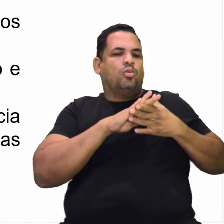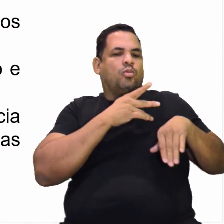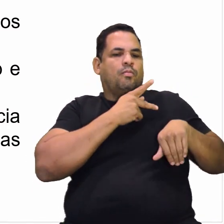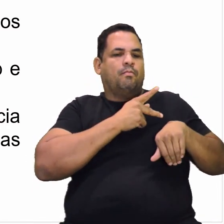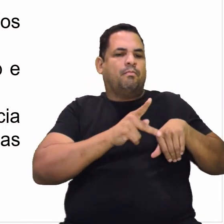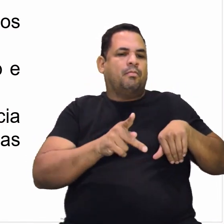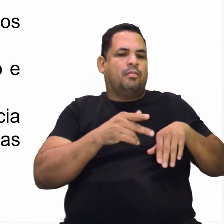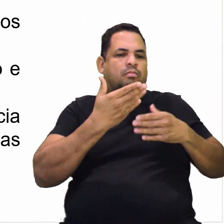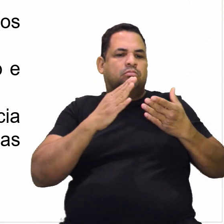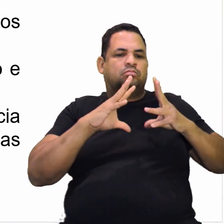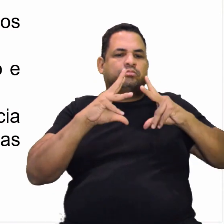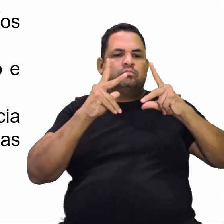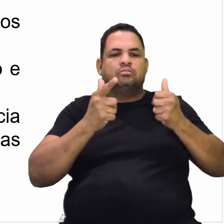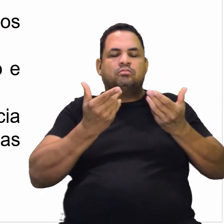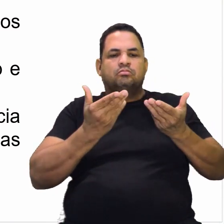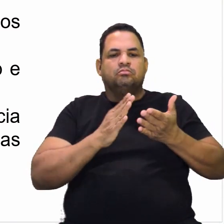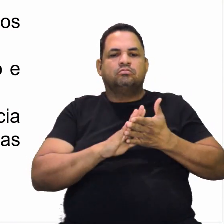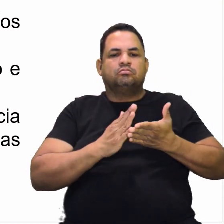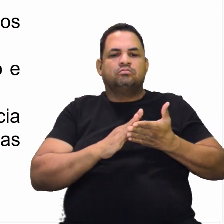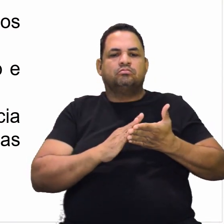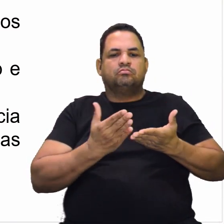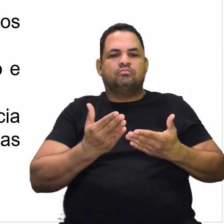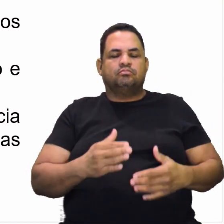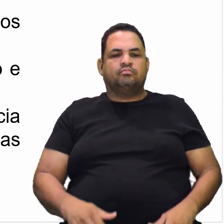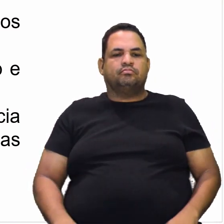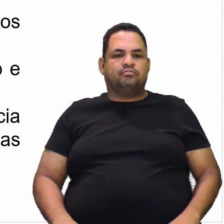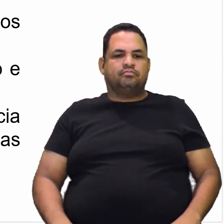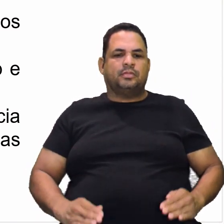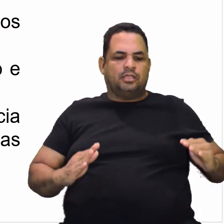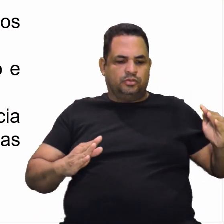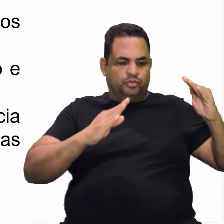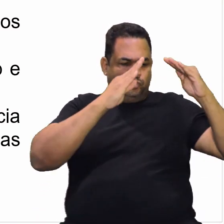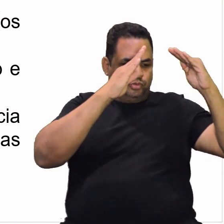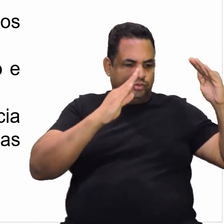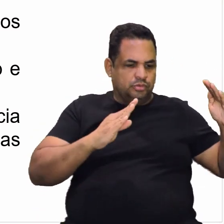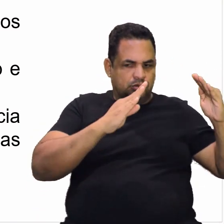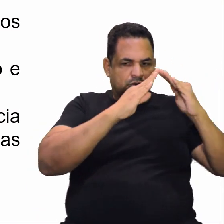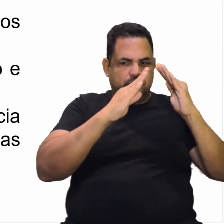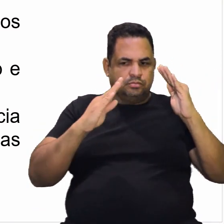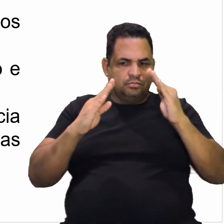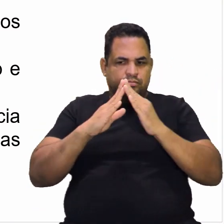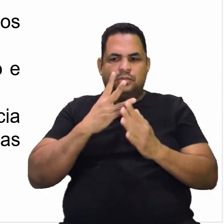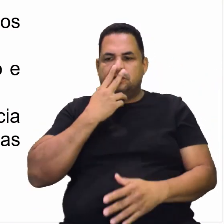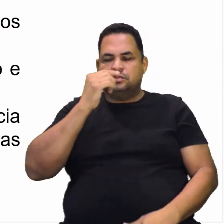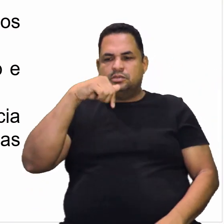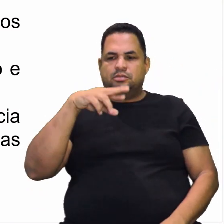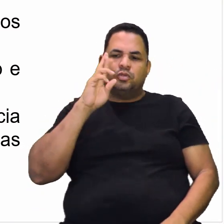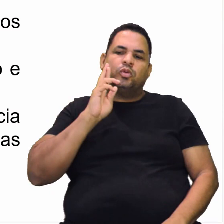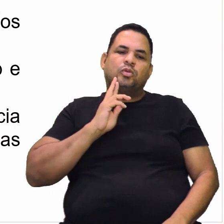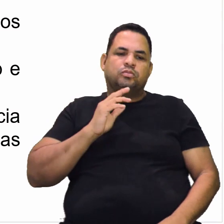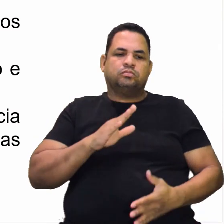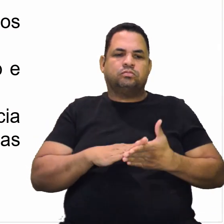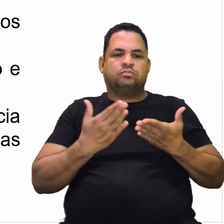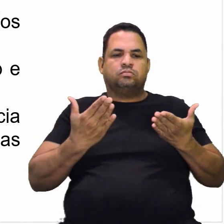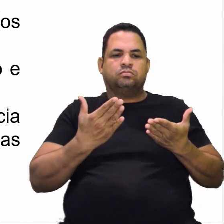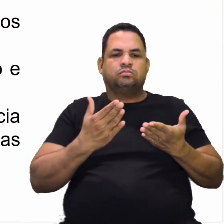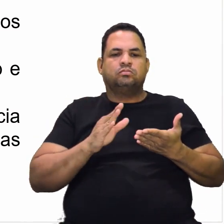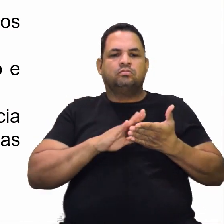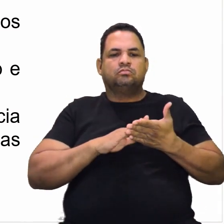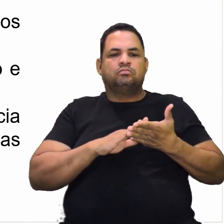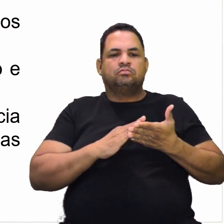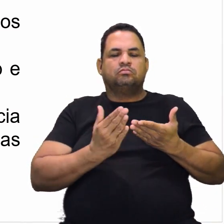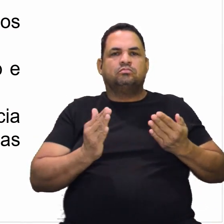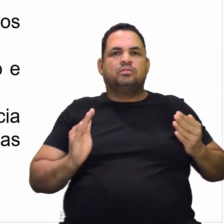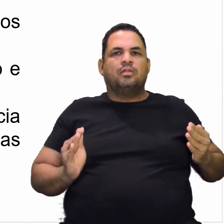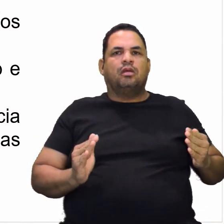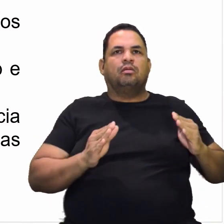que a pirâmide era como se fosse o silo, aqui que a gente tem aqui em Rondônia? Ou seria para servir de